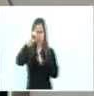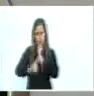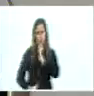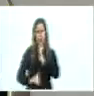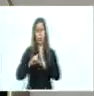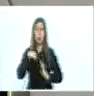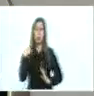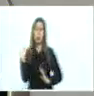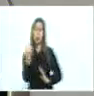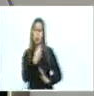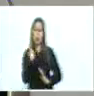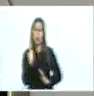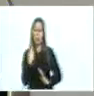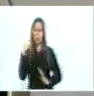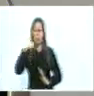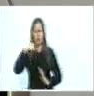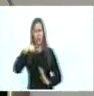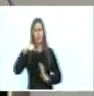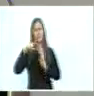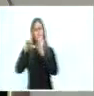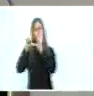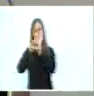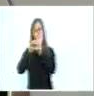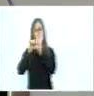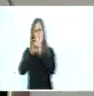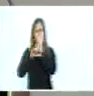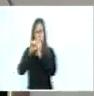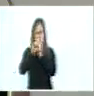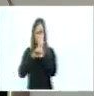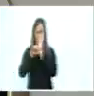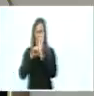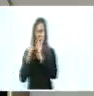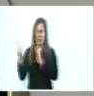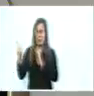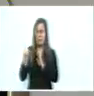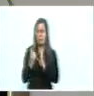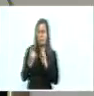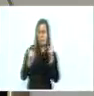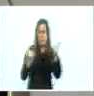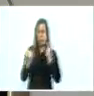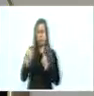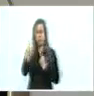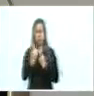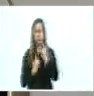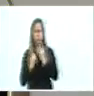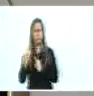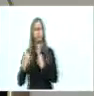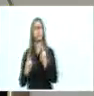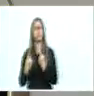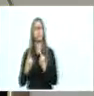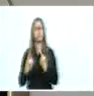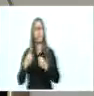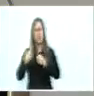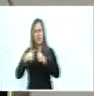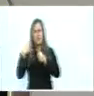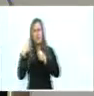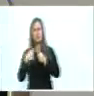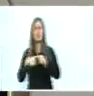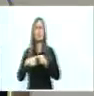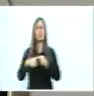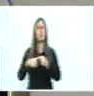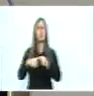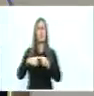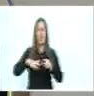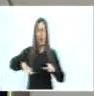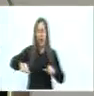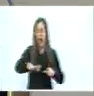Essa legislatura, ela tem trazido aqui vários questionamentos a respeito de infraestrutura urbana, a questão de